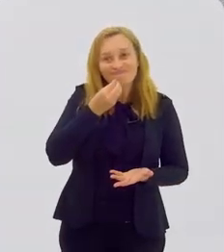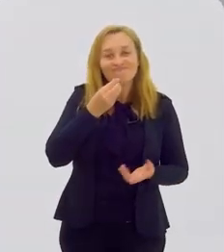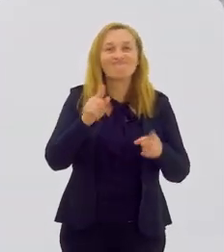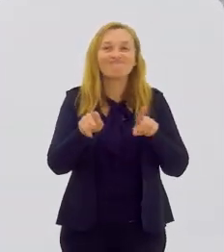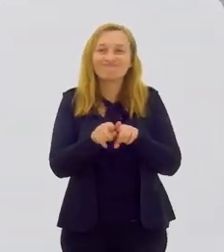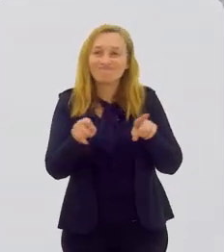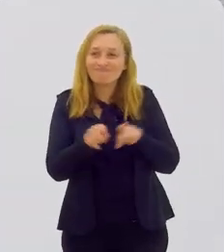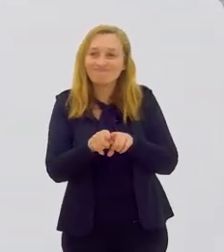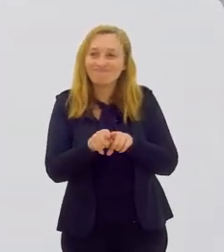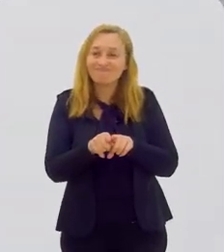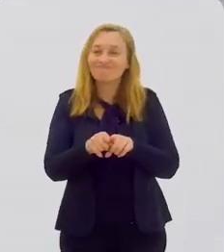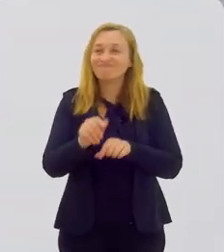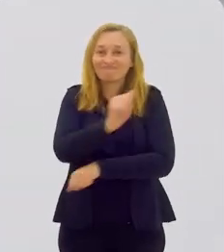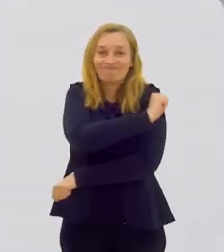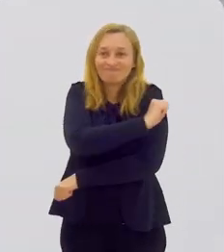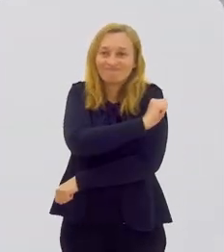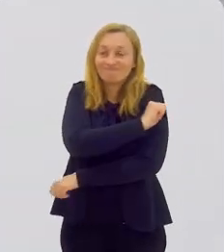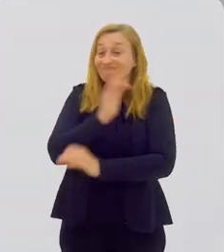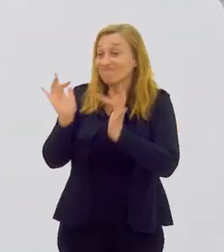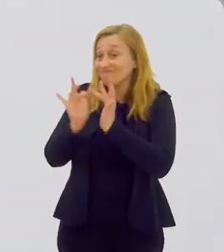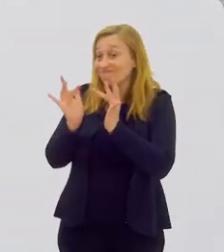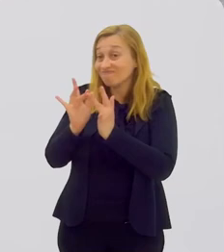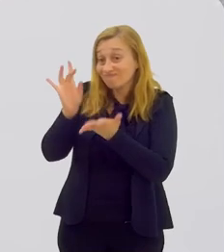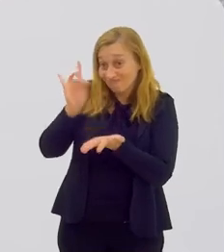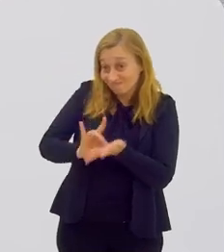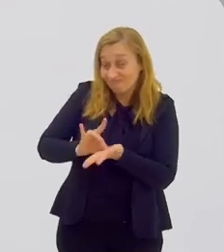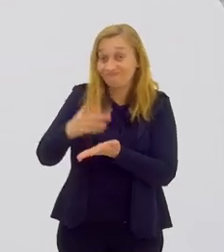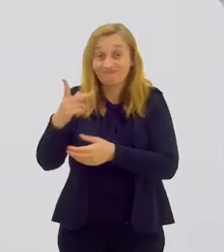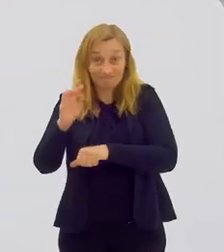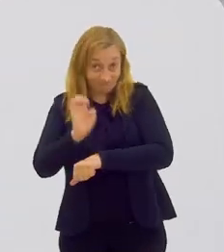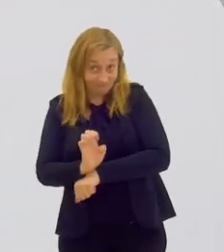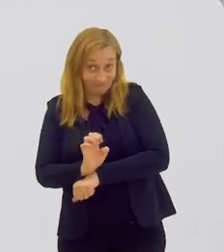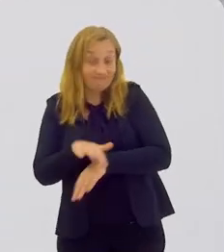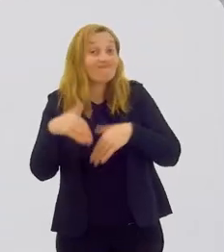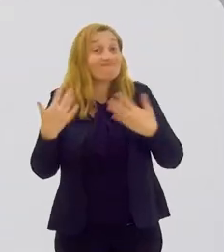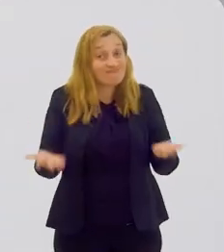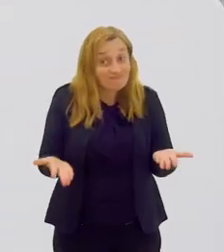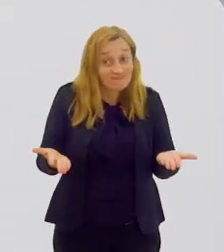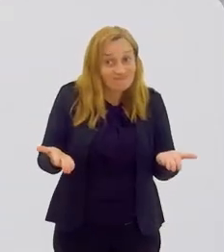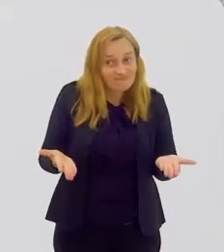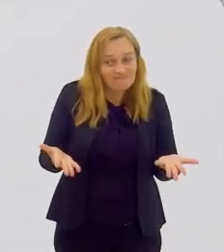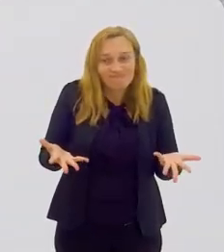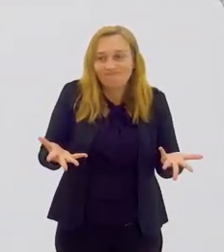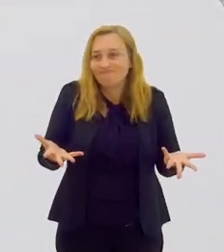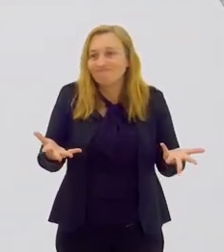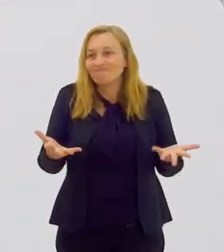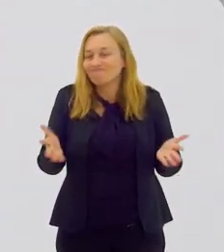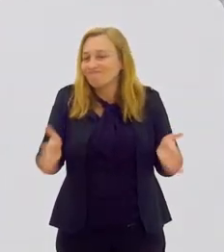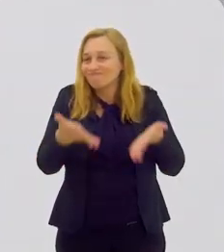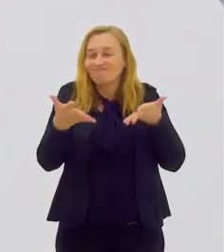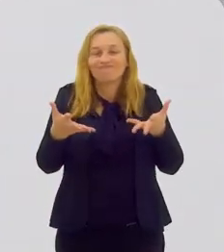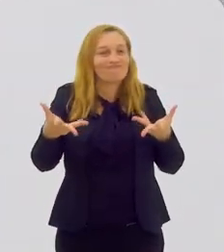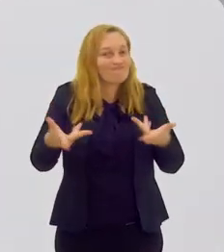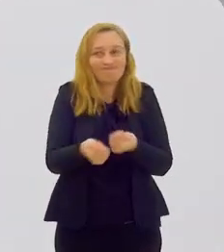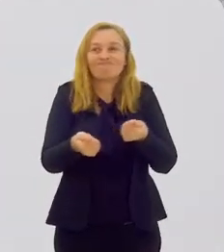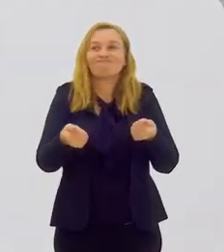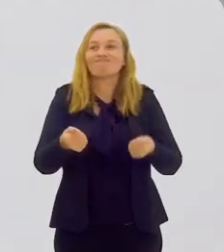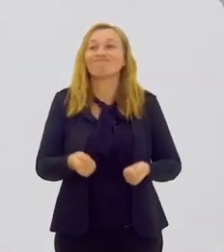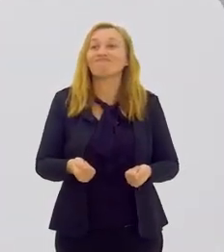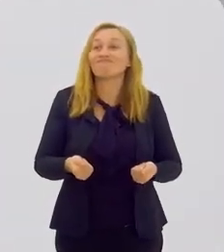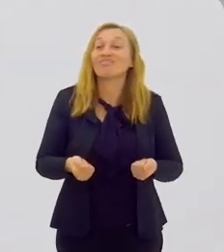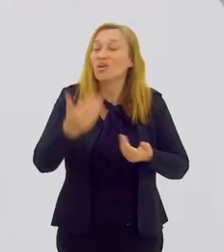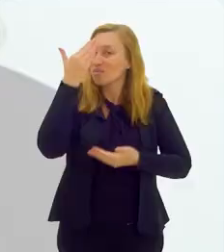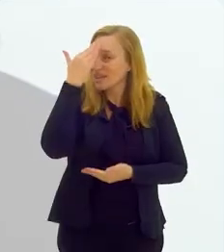uma oportunidade de também colocar os nossos alunos em contato com a realidade do seu estado. Né? Então, eu acho isso uma